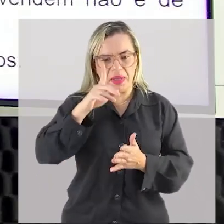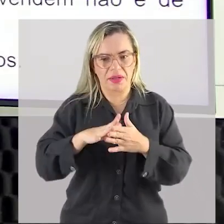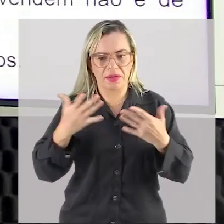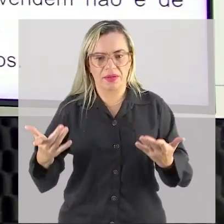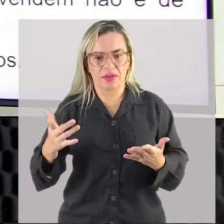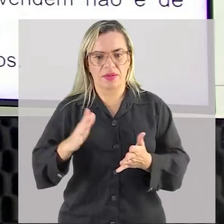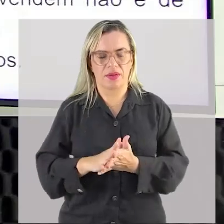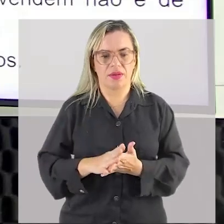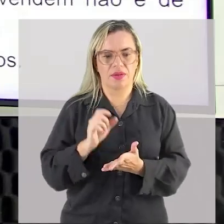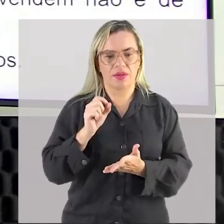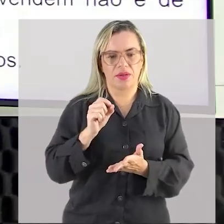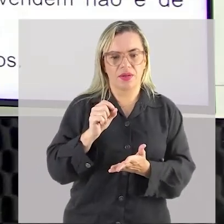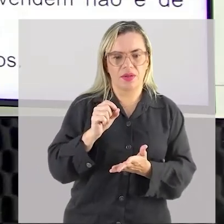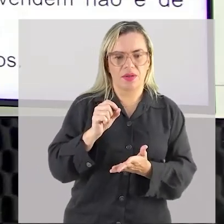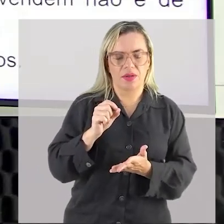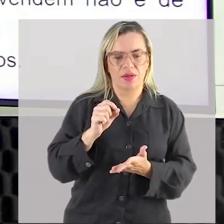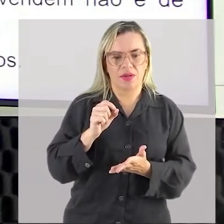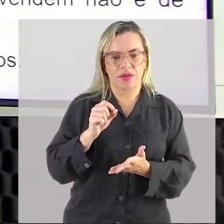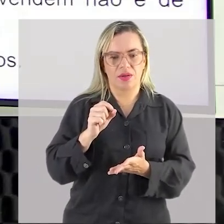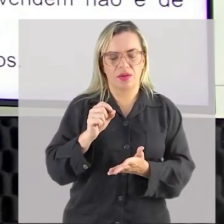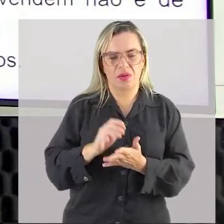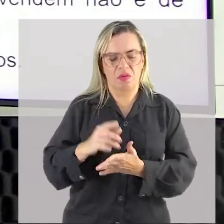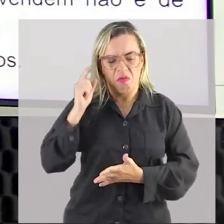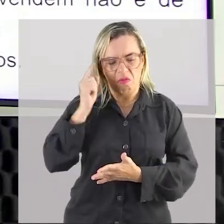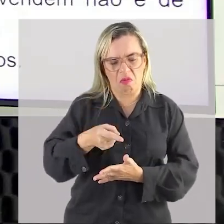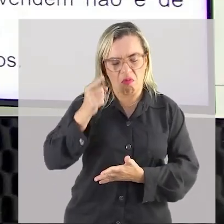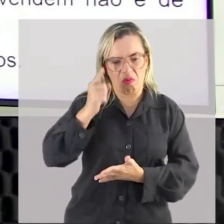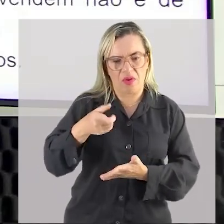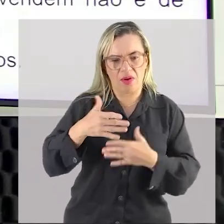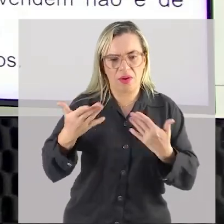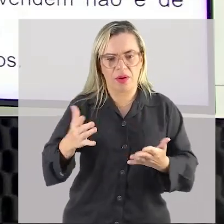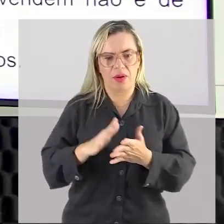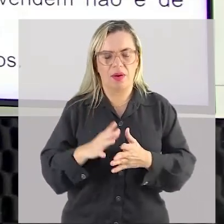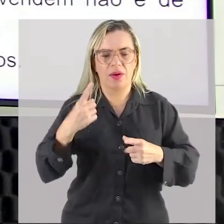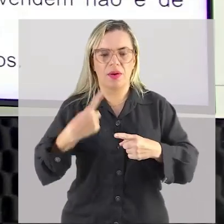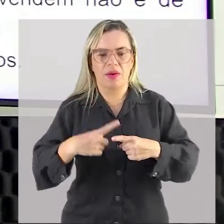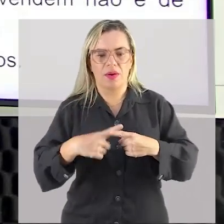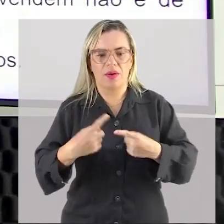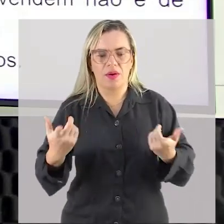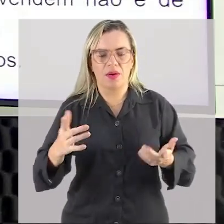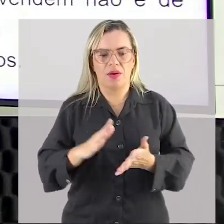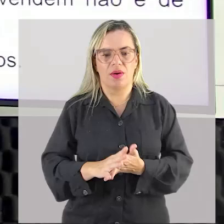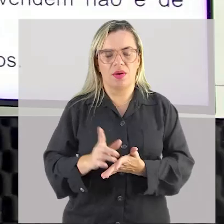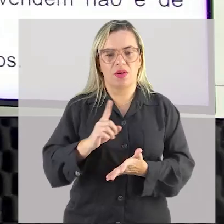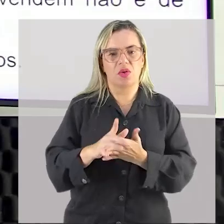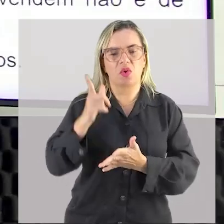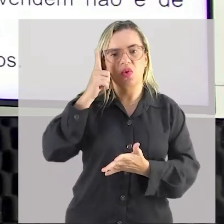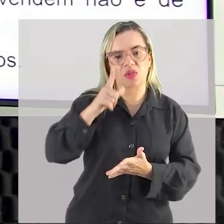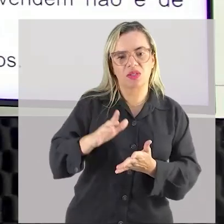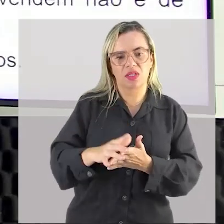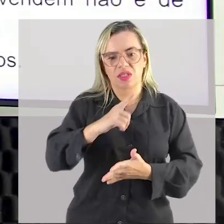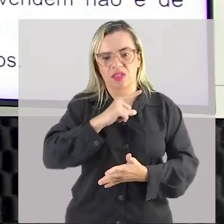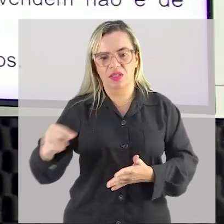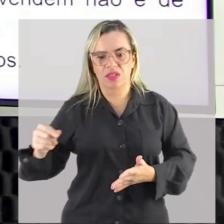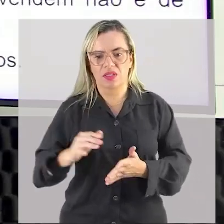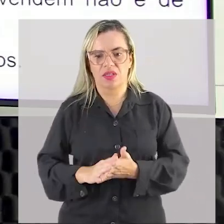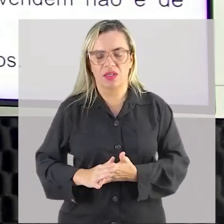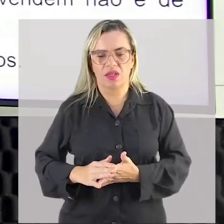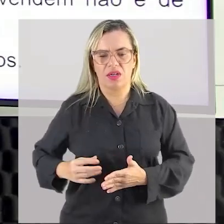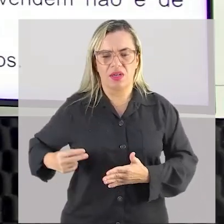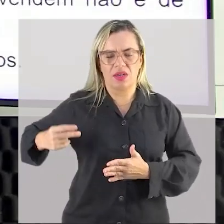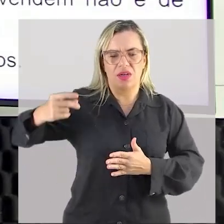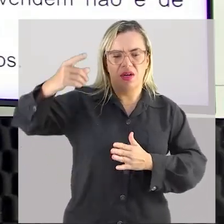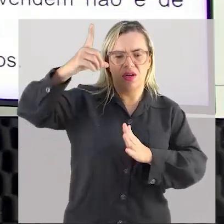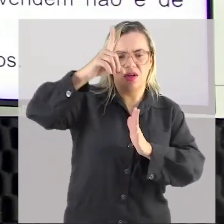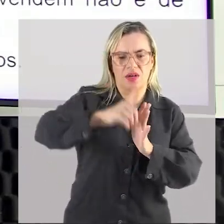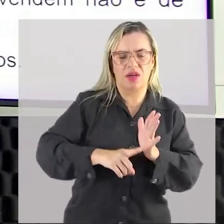mais acusatório né tá dizendo por que que é enrascada é um é um lugar onde a gente não consegue sair há décadas as